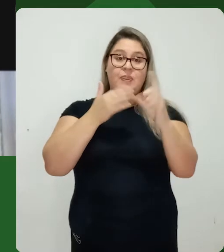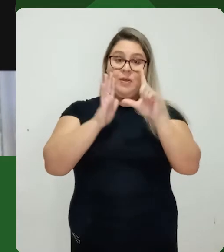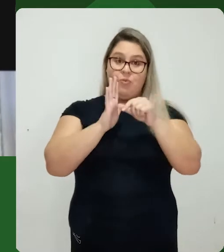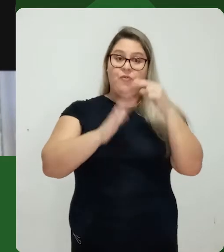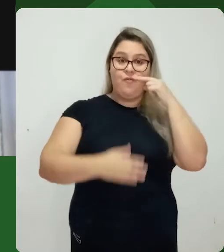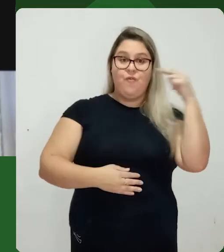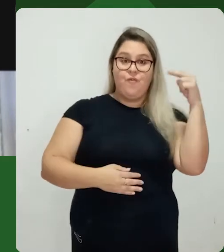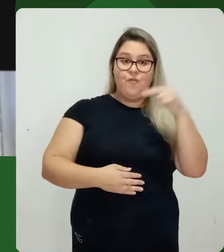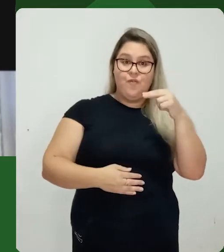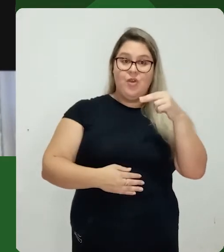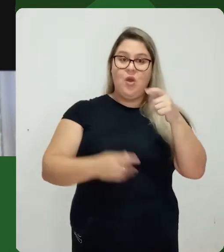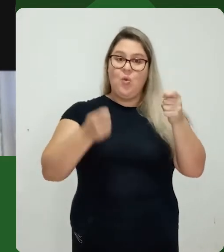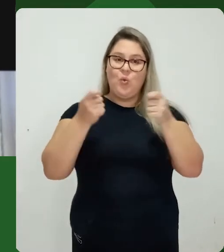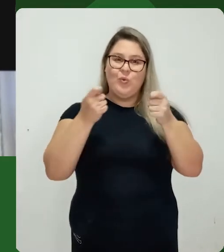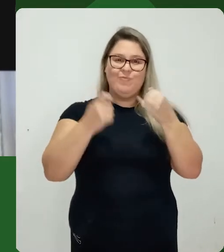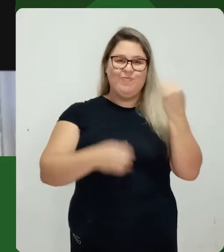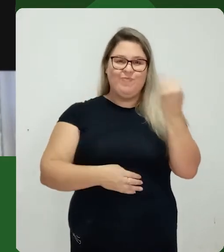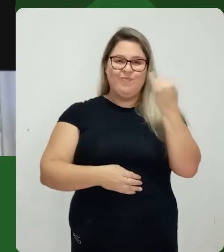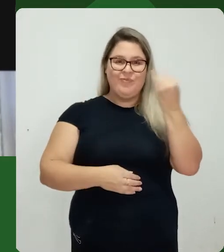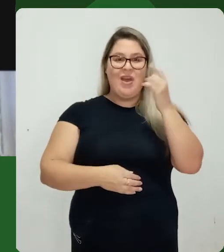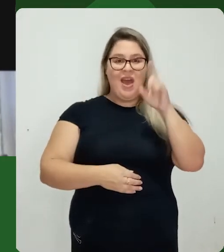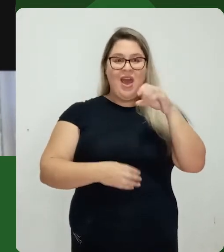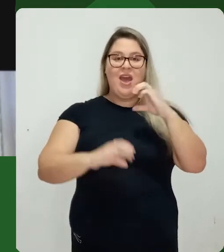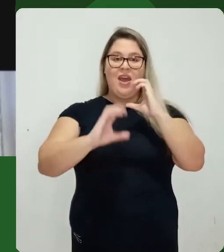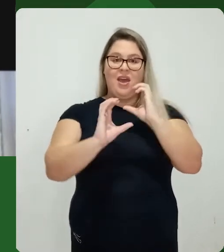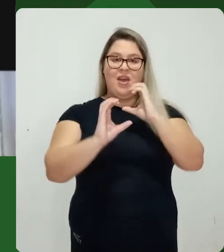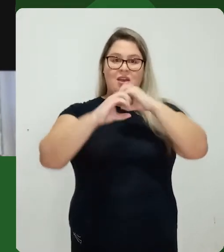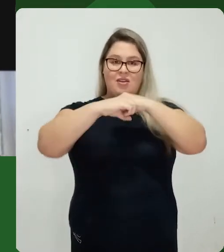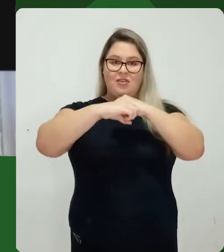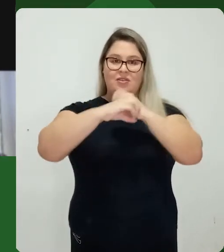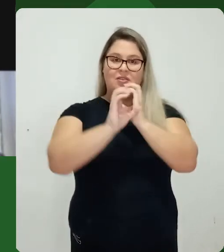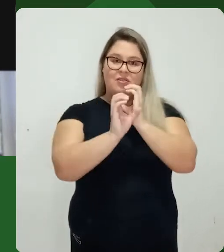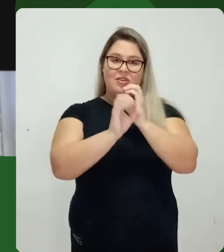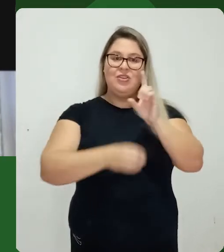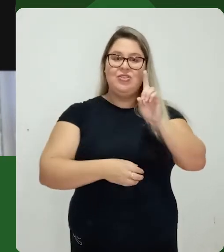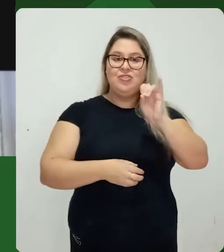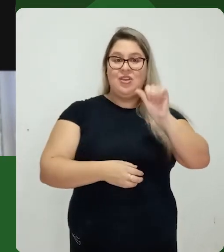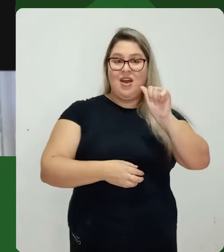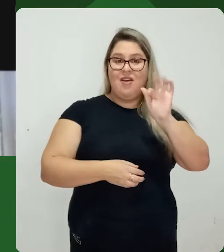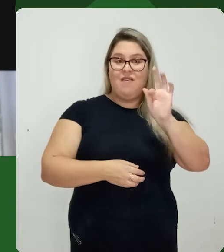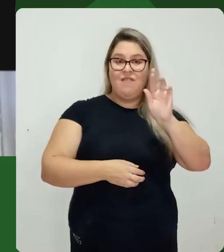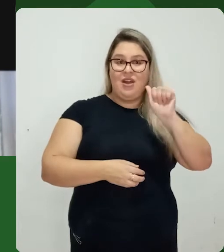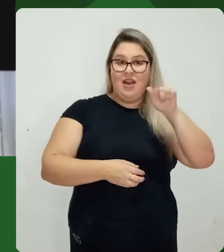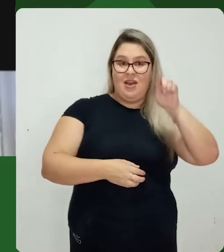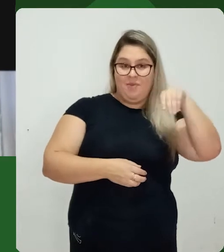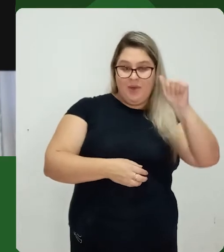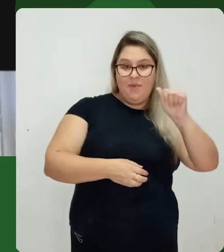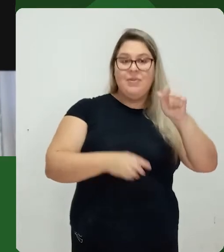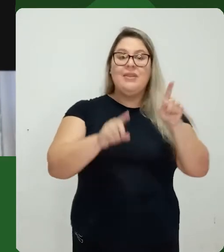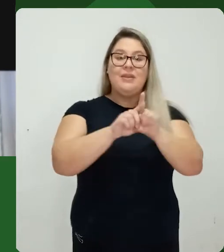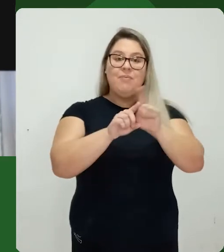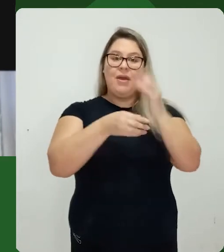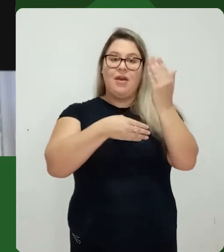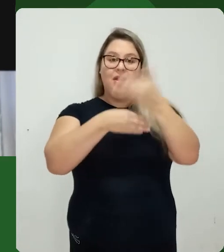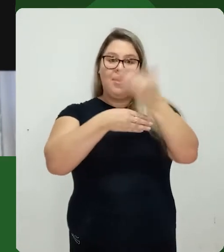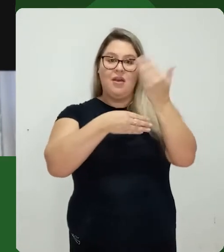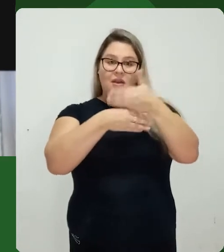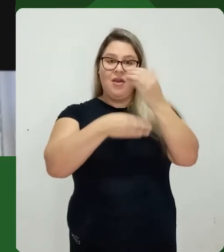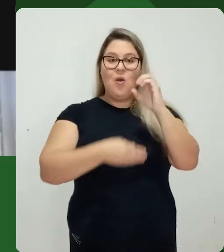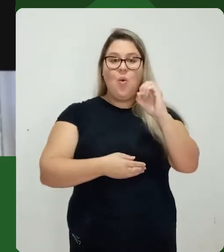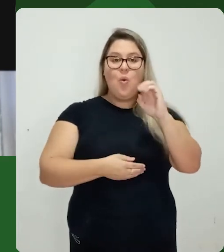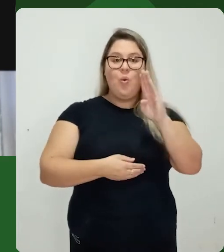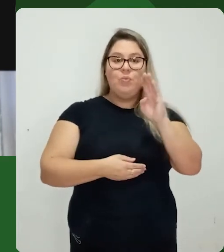dispositivo que a gente vai ver, que é um dos controles mais importantes, que é o diafragma. Aí aqui no final você tem um outro dispositivo